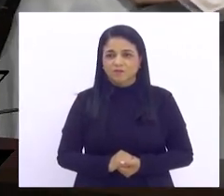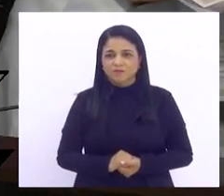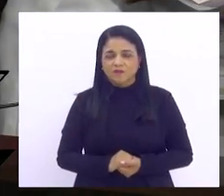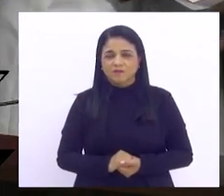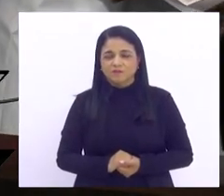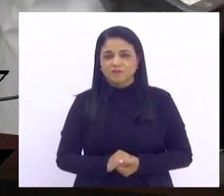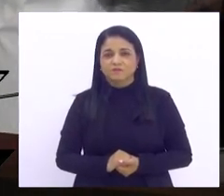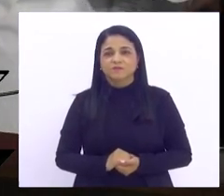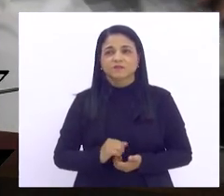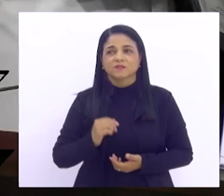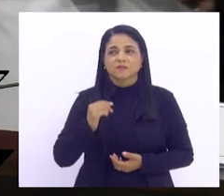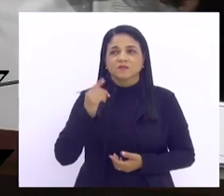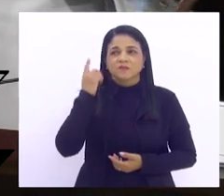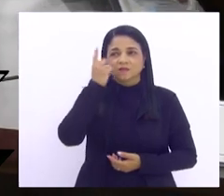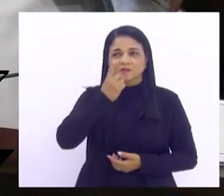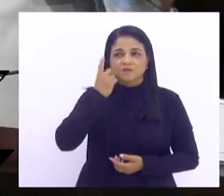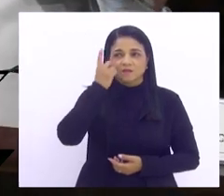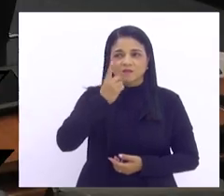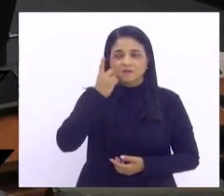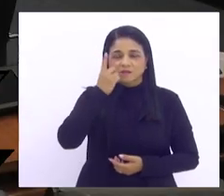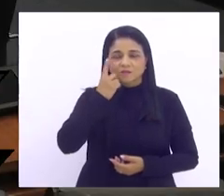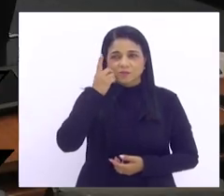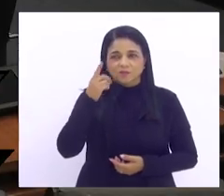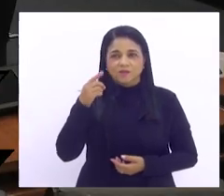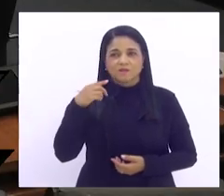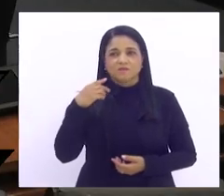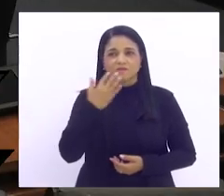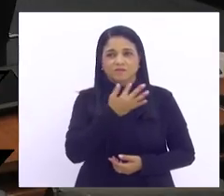E para a deputada federal Cristina Nieto.